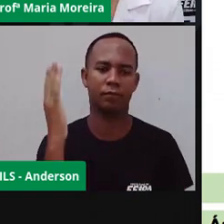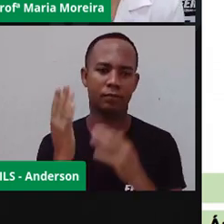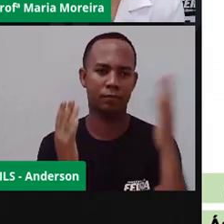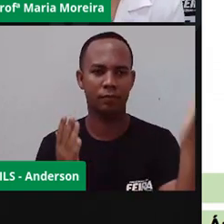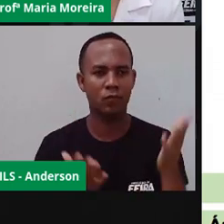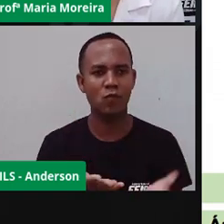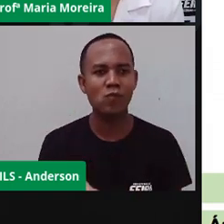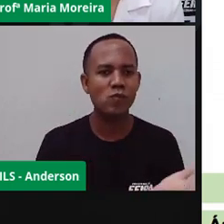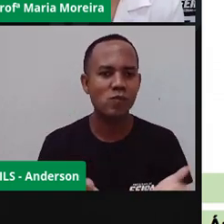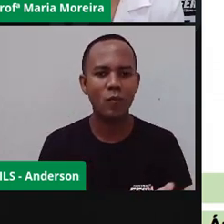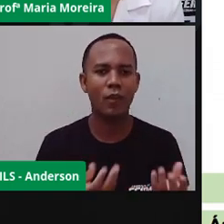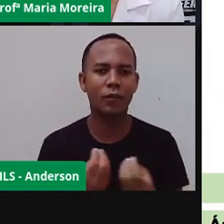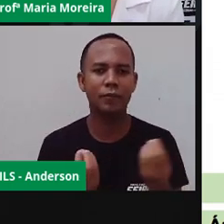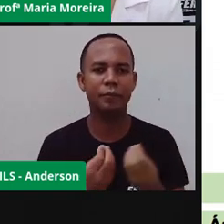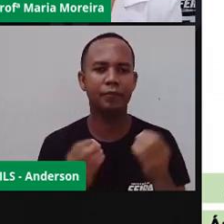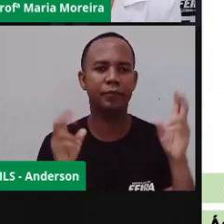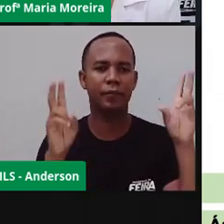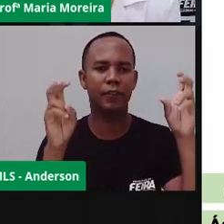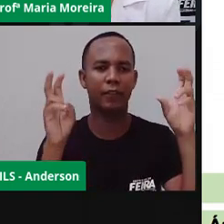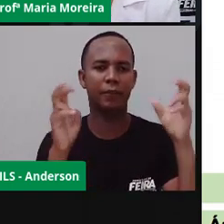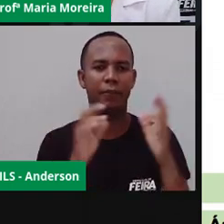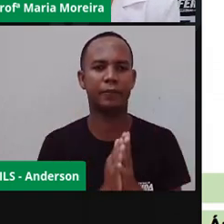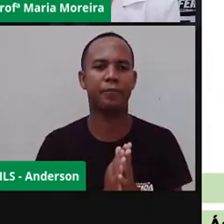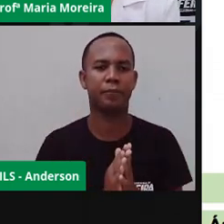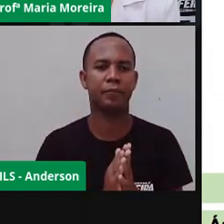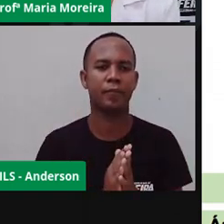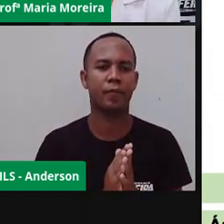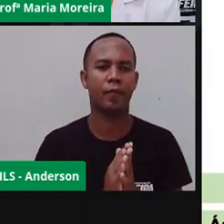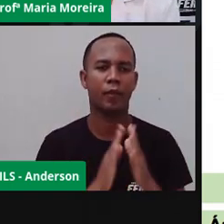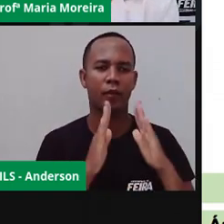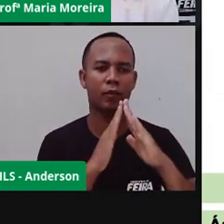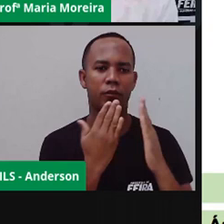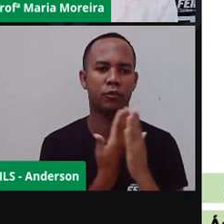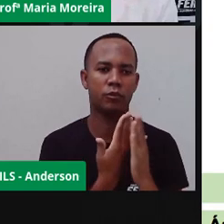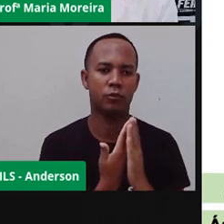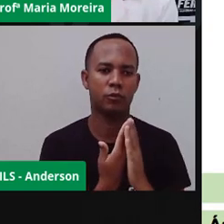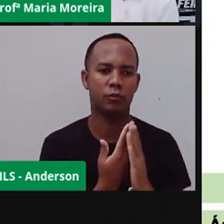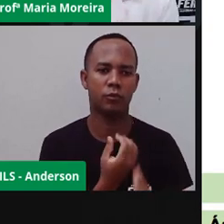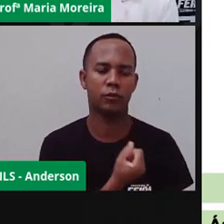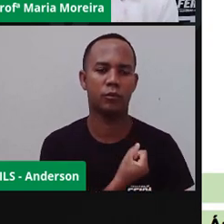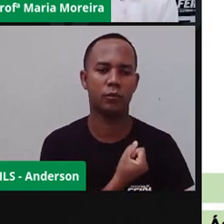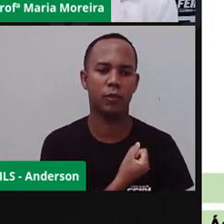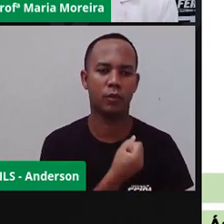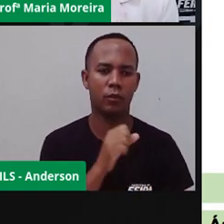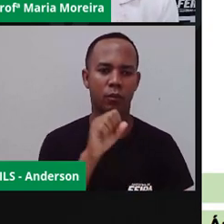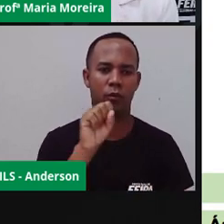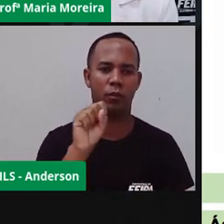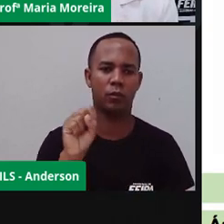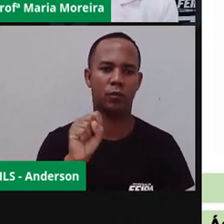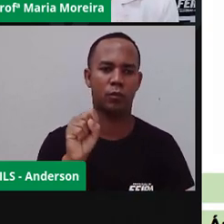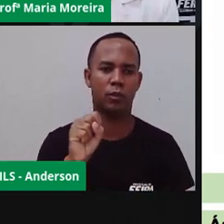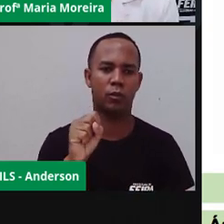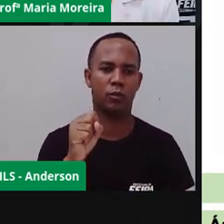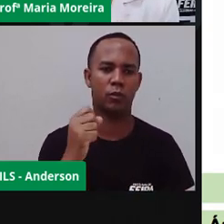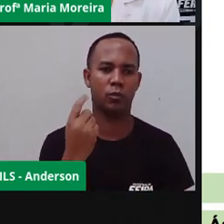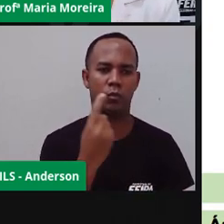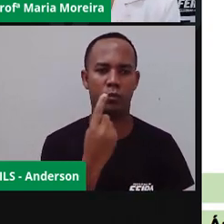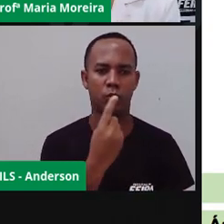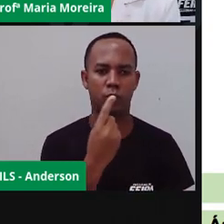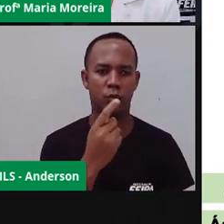dessa semana, né? Nossa aula de número 81, do dia